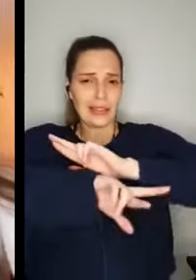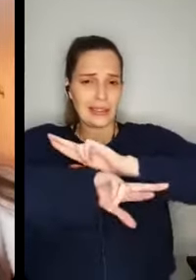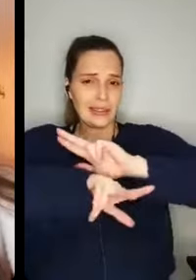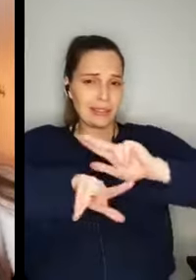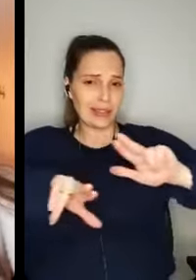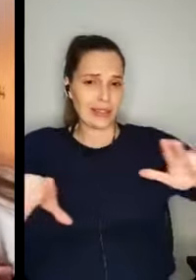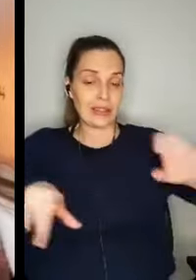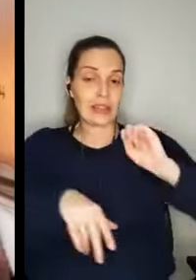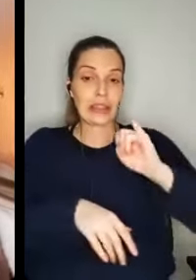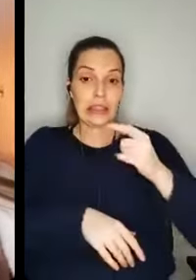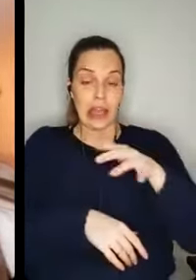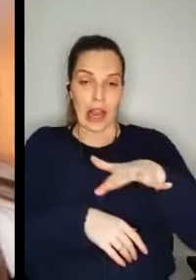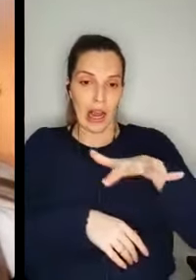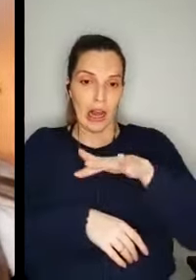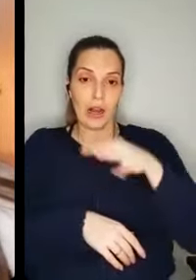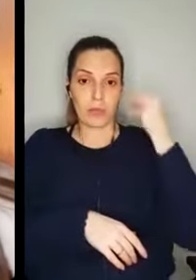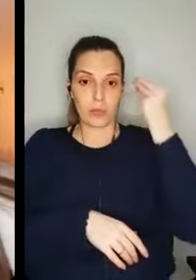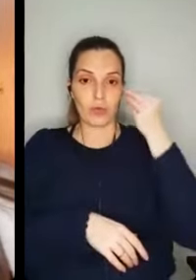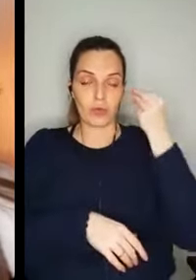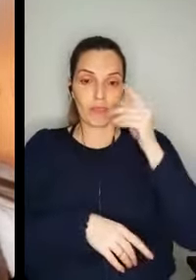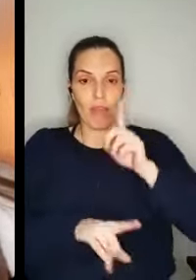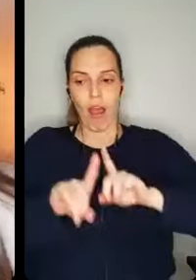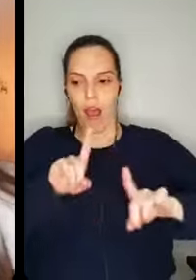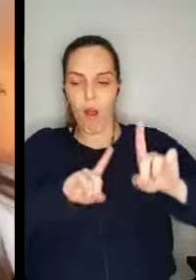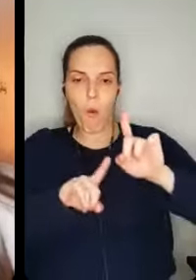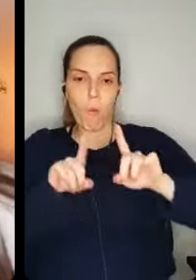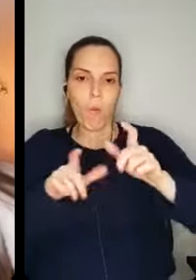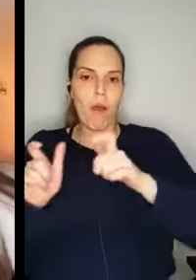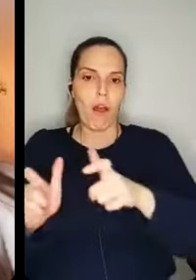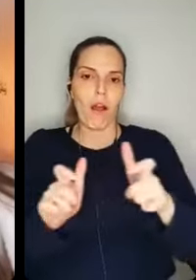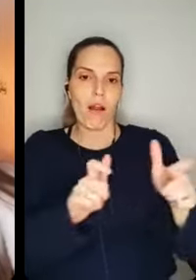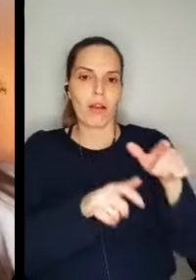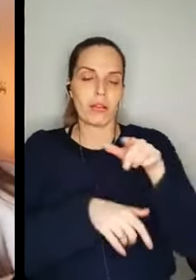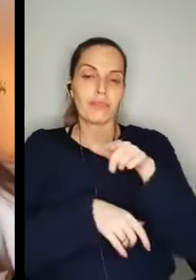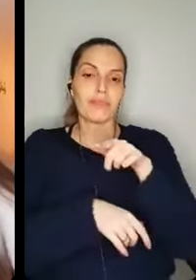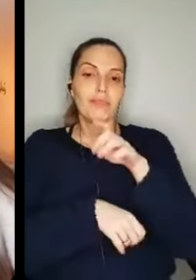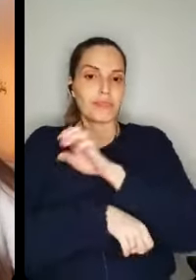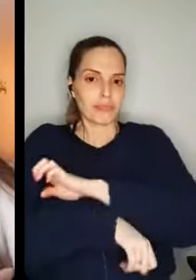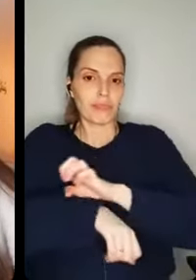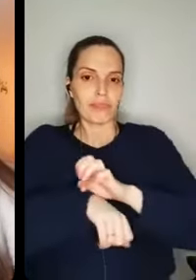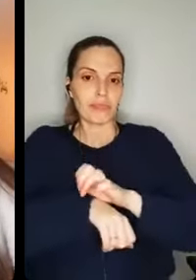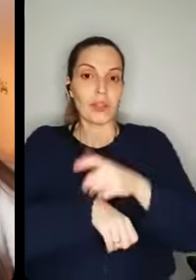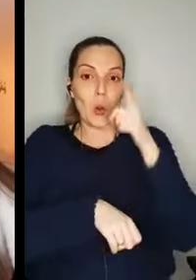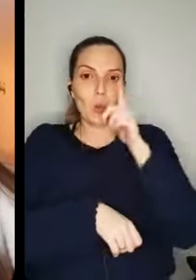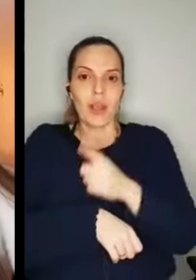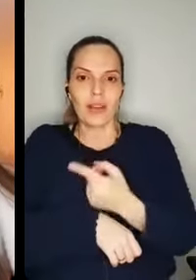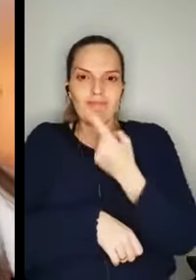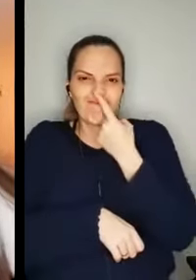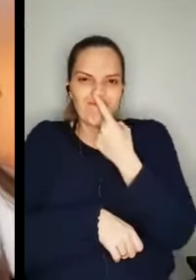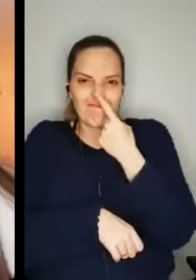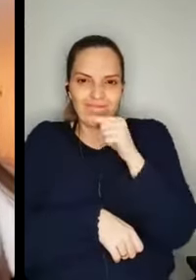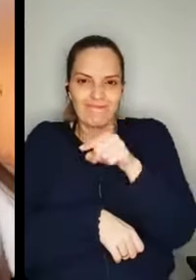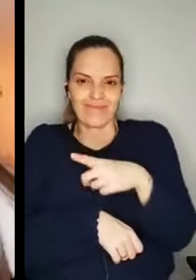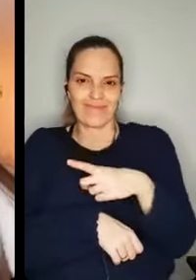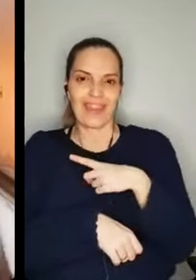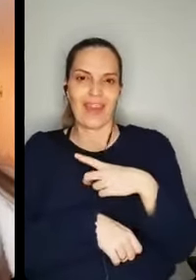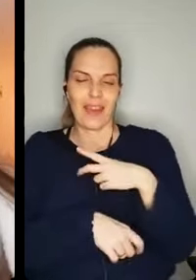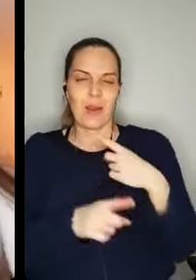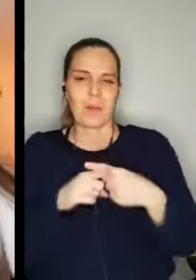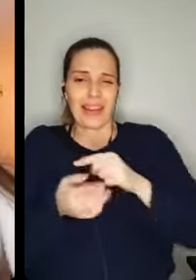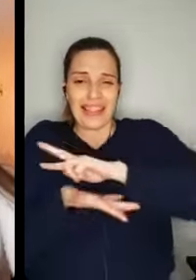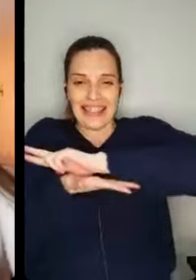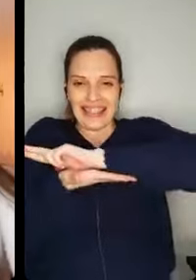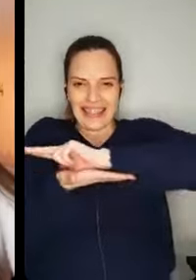tá na psicologia, algum dos campos do estágio, tu vai te identificar, assim, né, porque existem inúmeras possibilidades. Então,